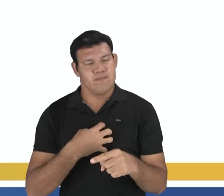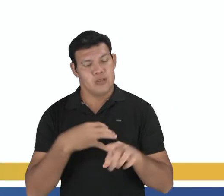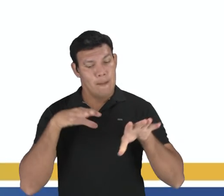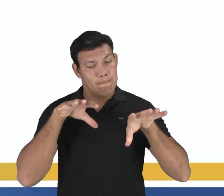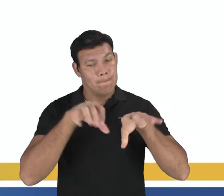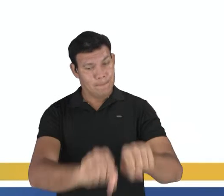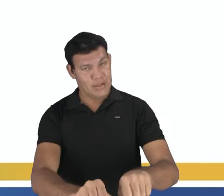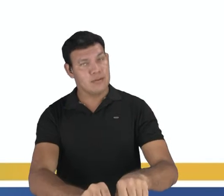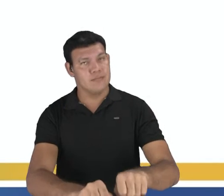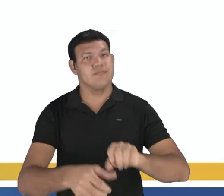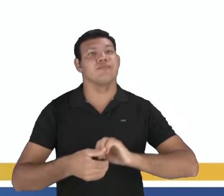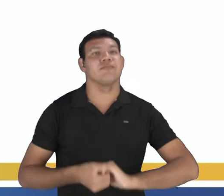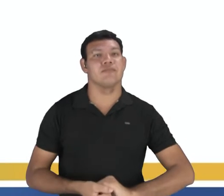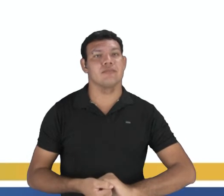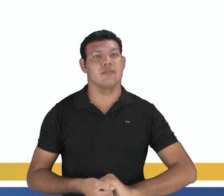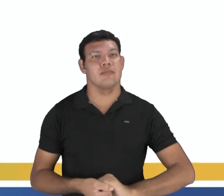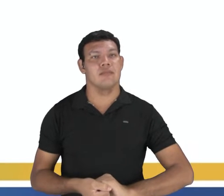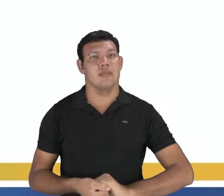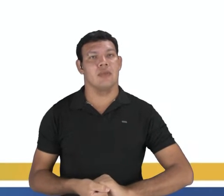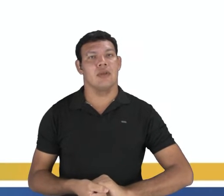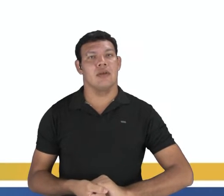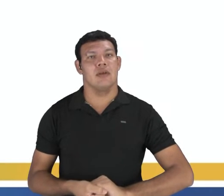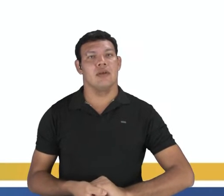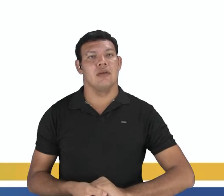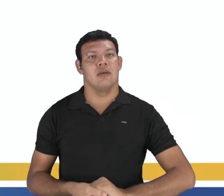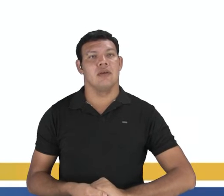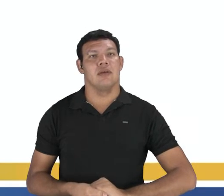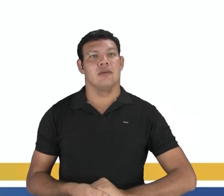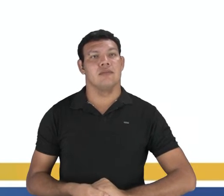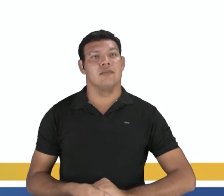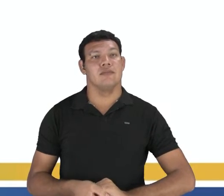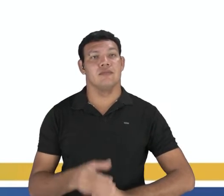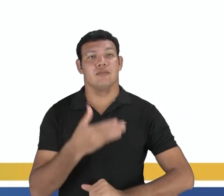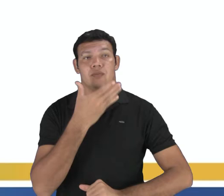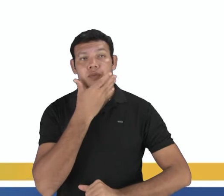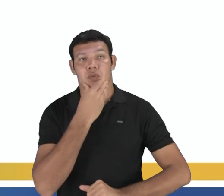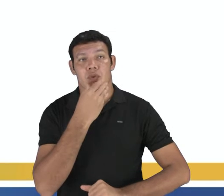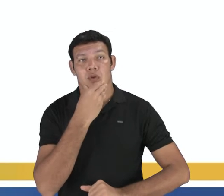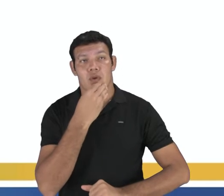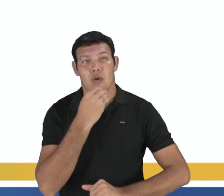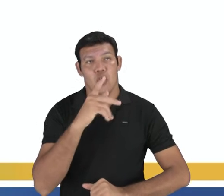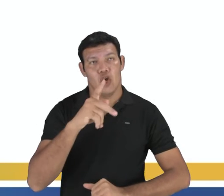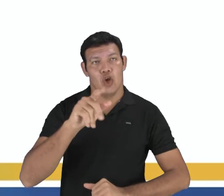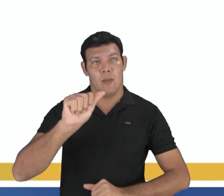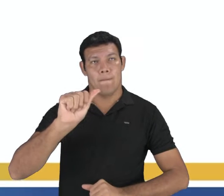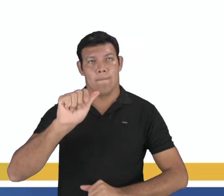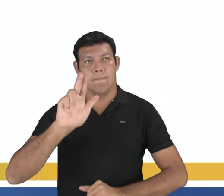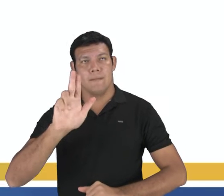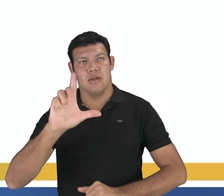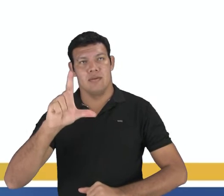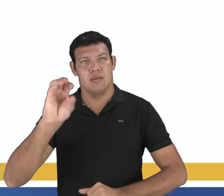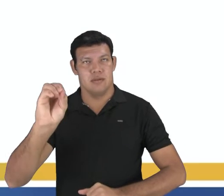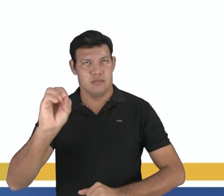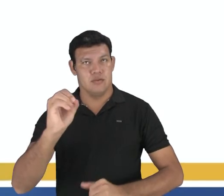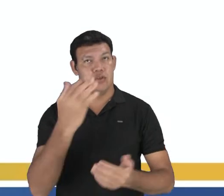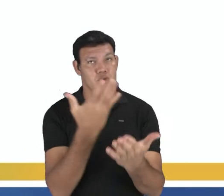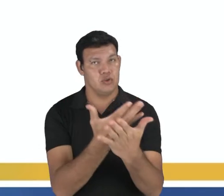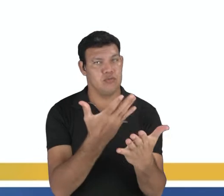com os great are great ou é um aluno cujas notas são excelentes